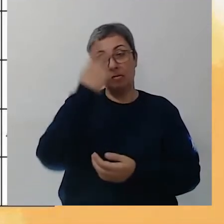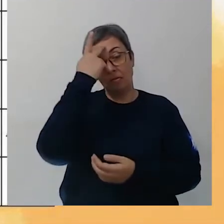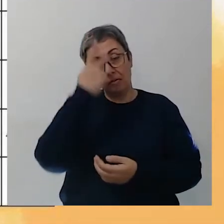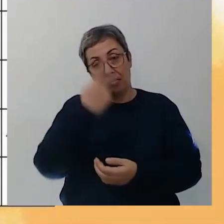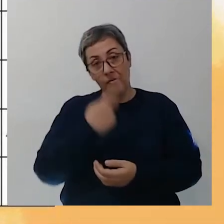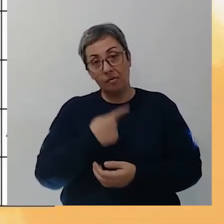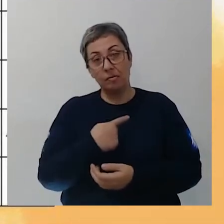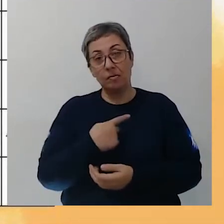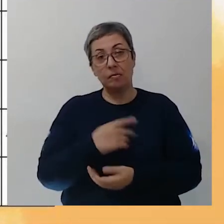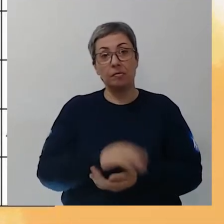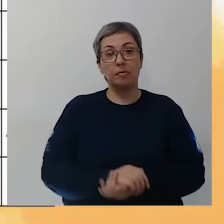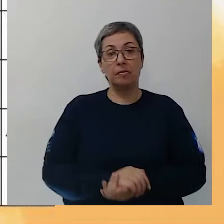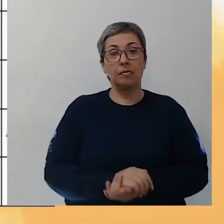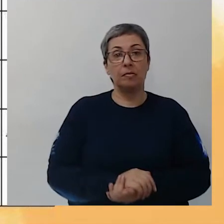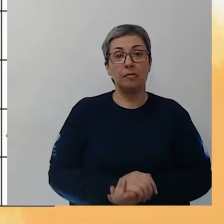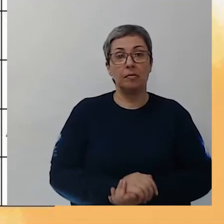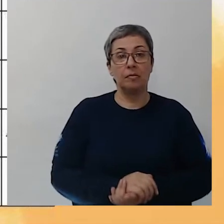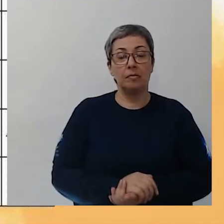autonomia.